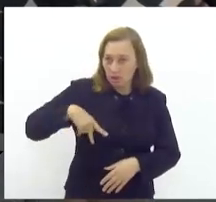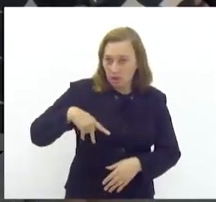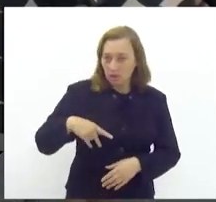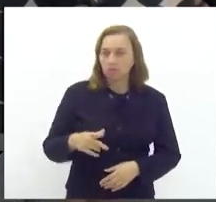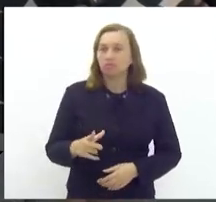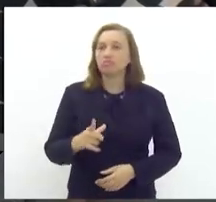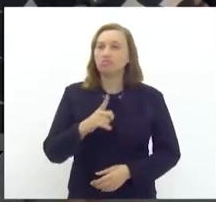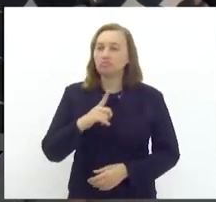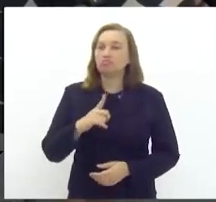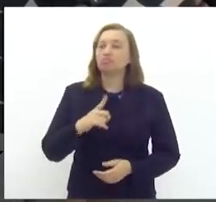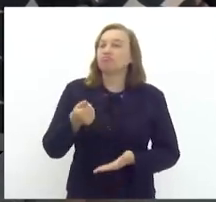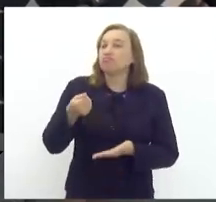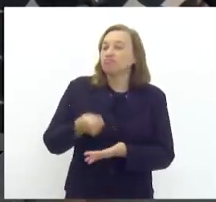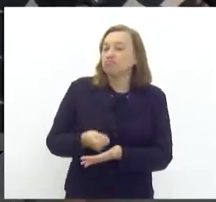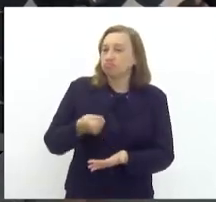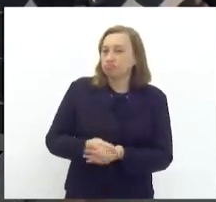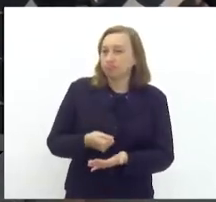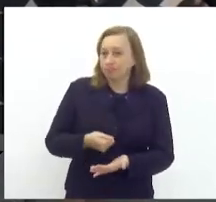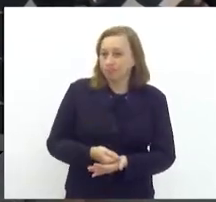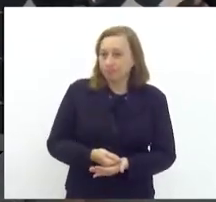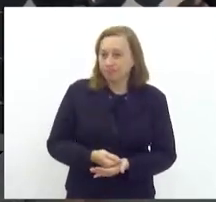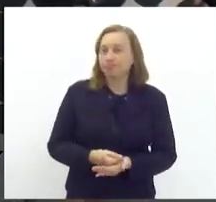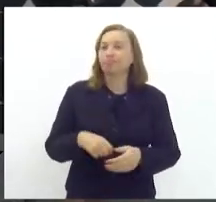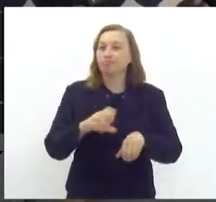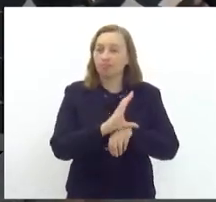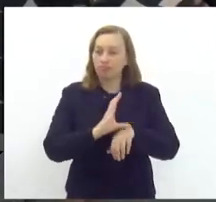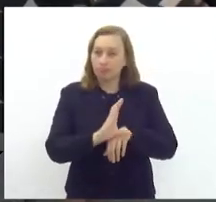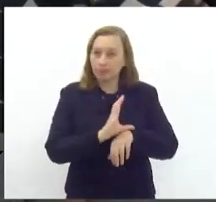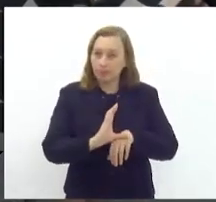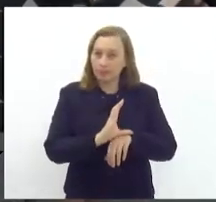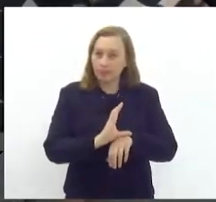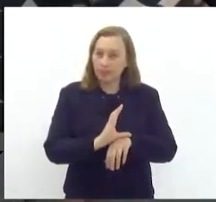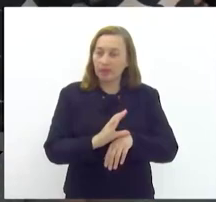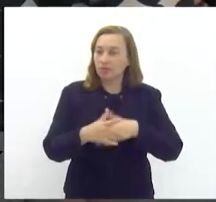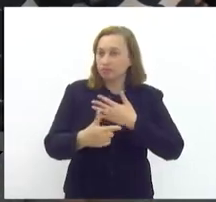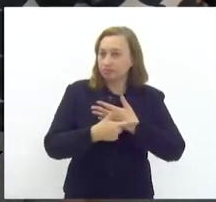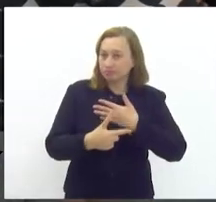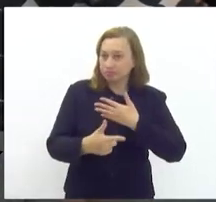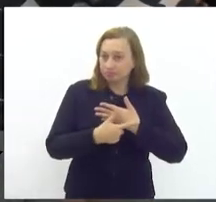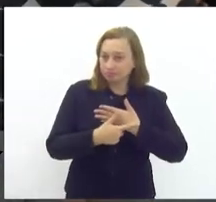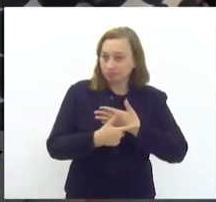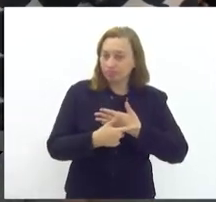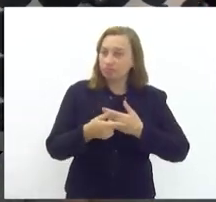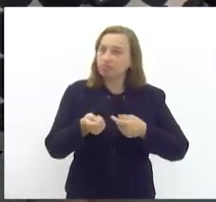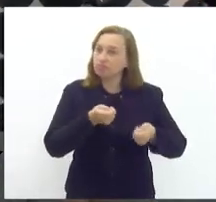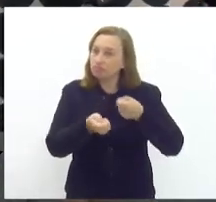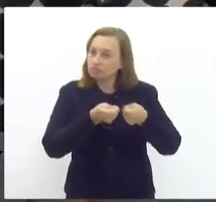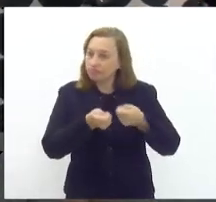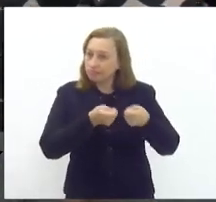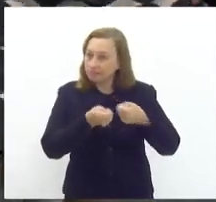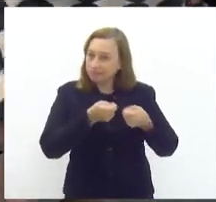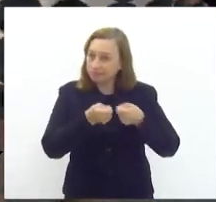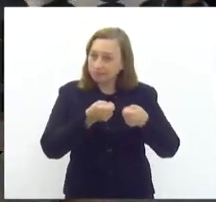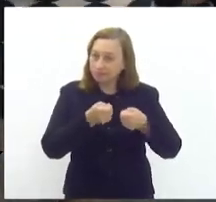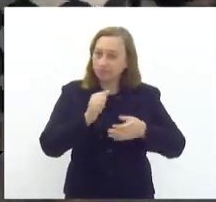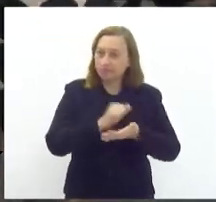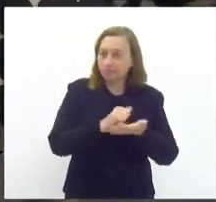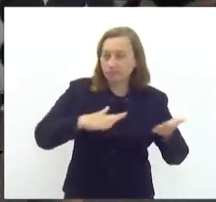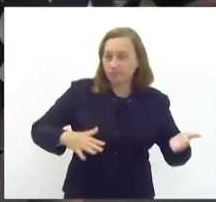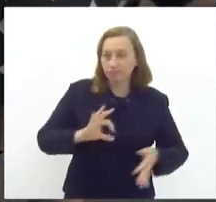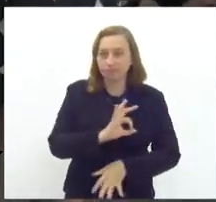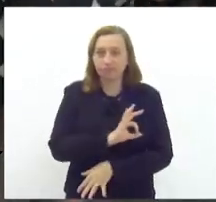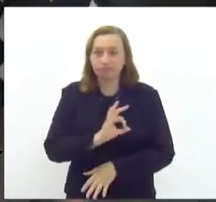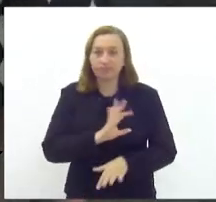tem a obrigação constitucional de exercer a o controle externo da atividade policial